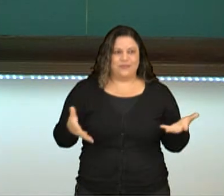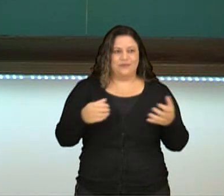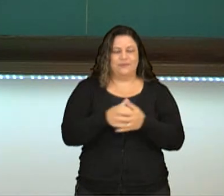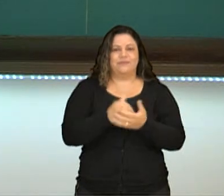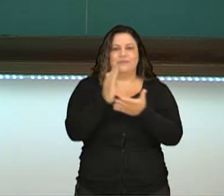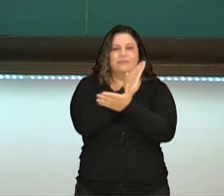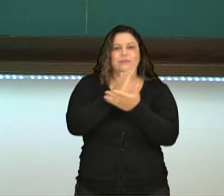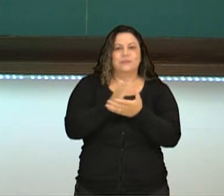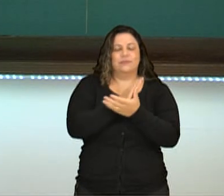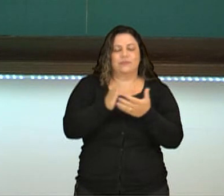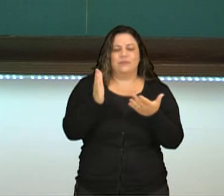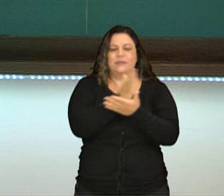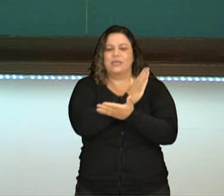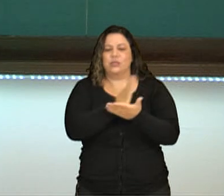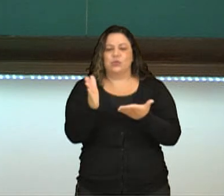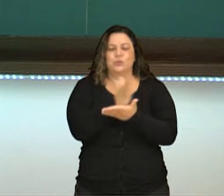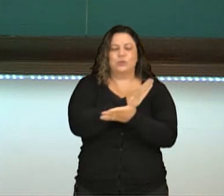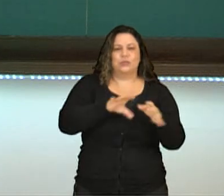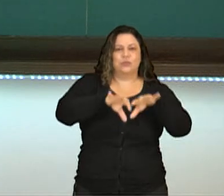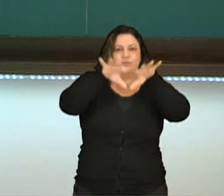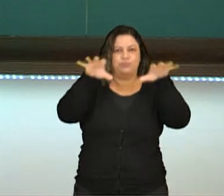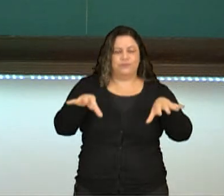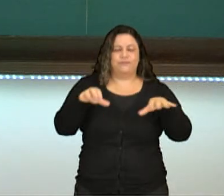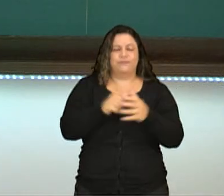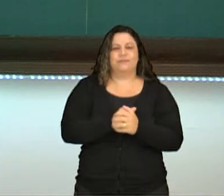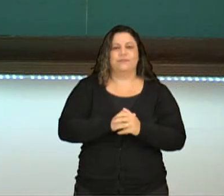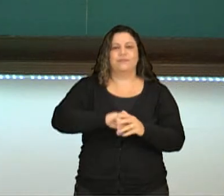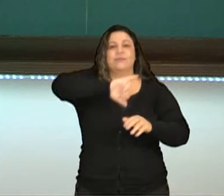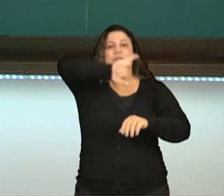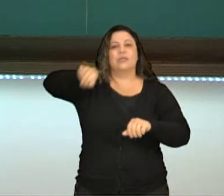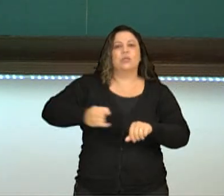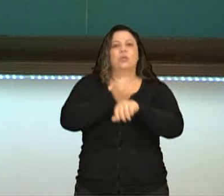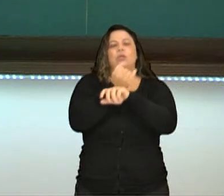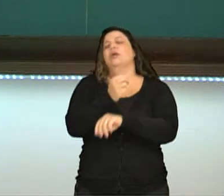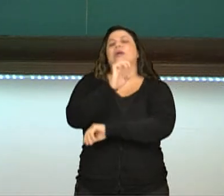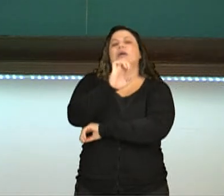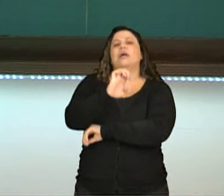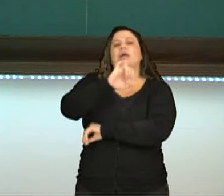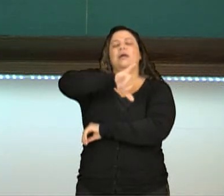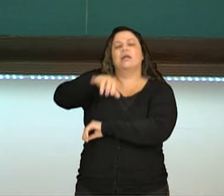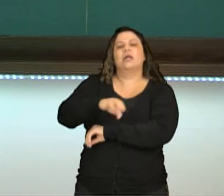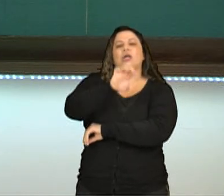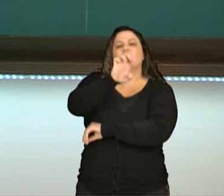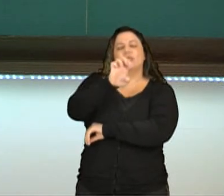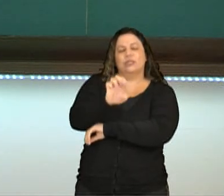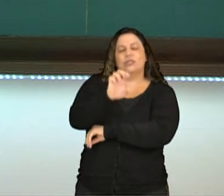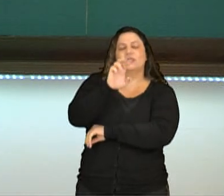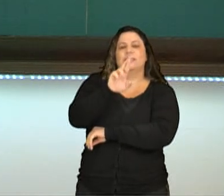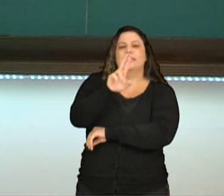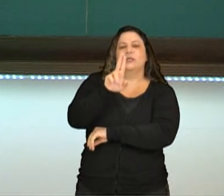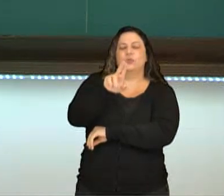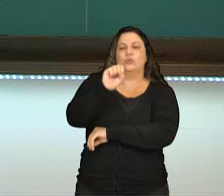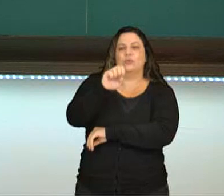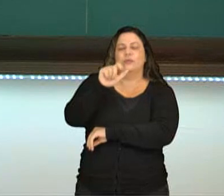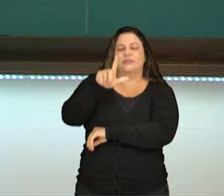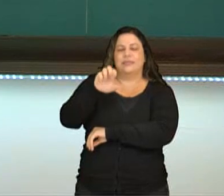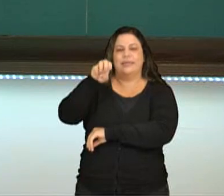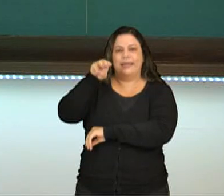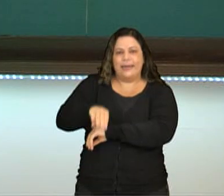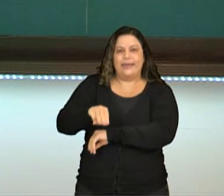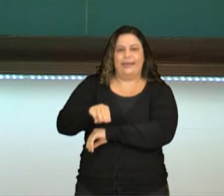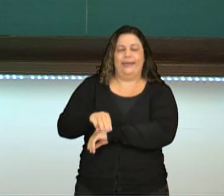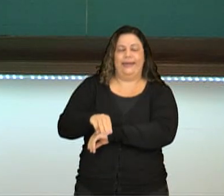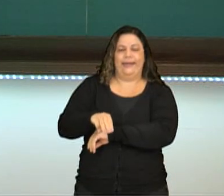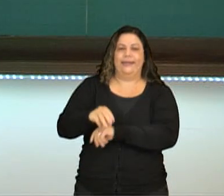as áreas para cada um. E Jerusalém ficaria como uma cidade aí para ambos, uma cidade sagrada para ambas as